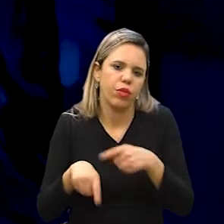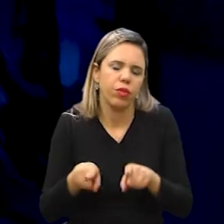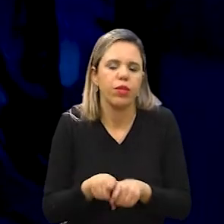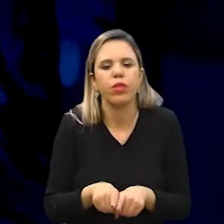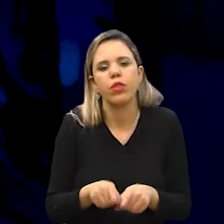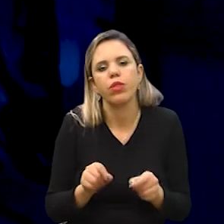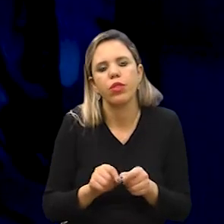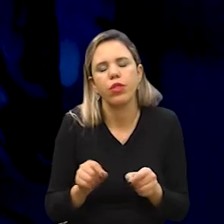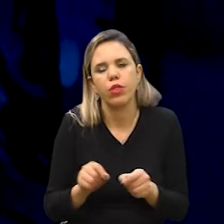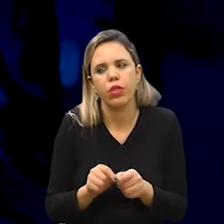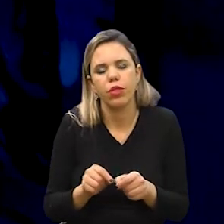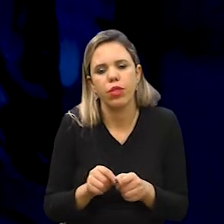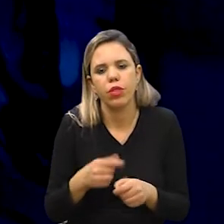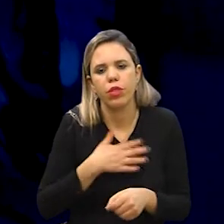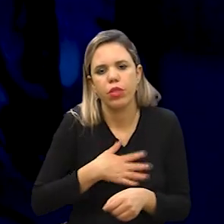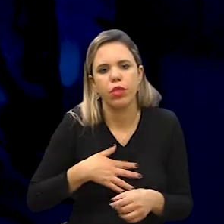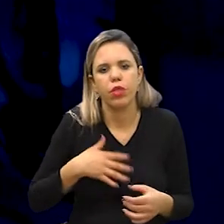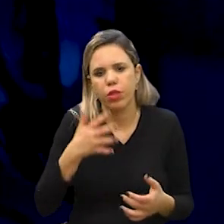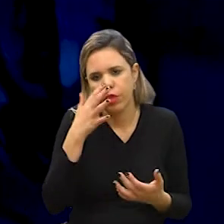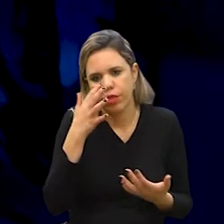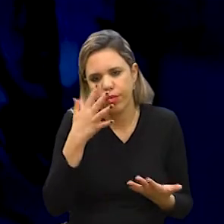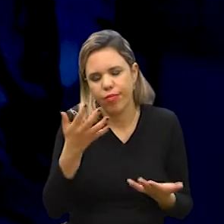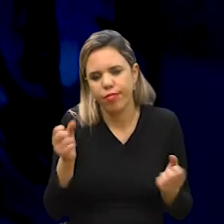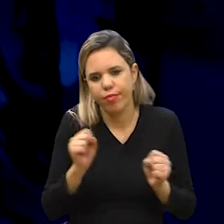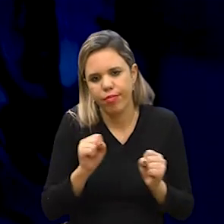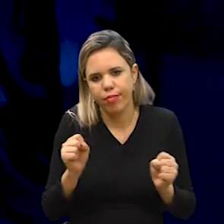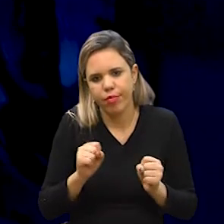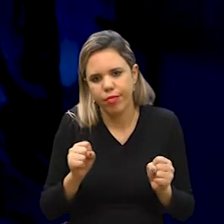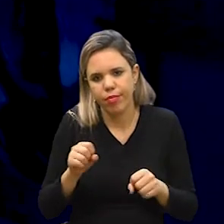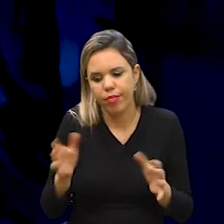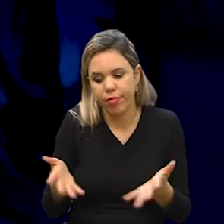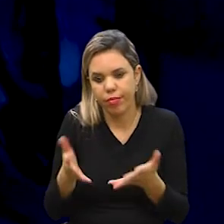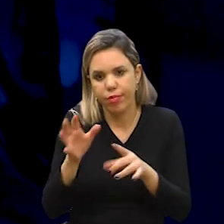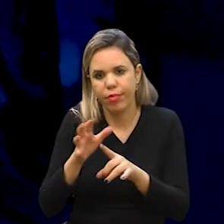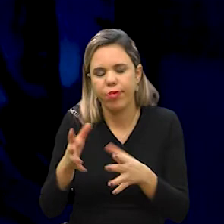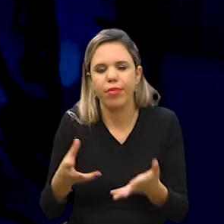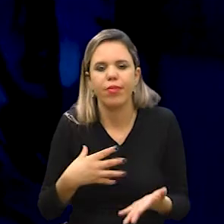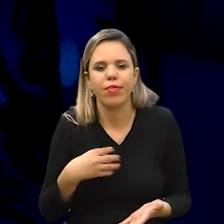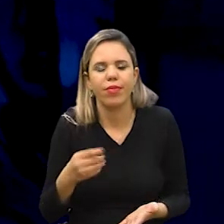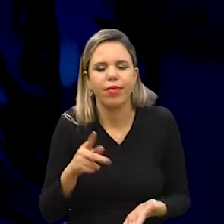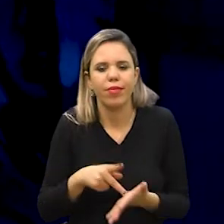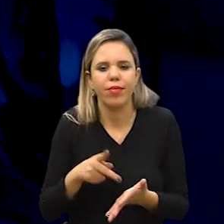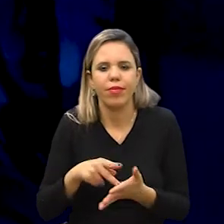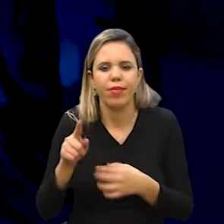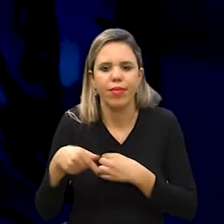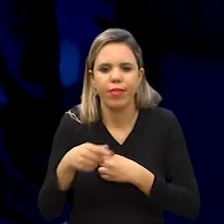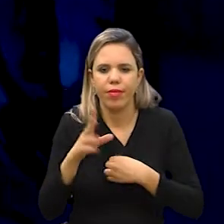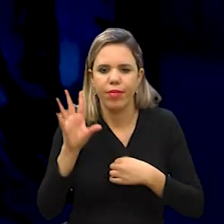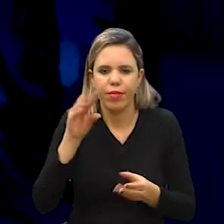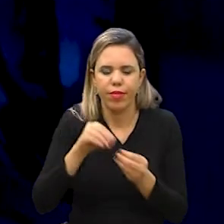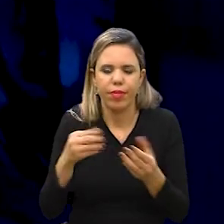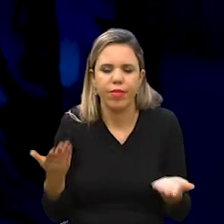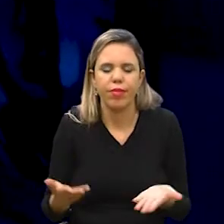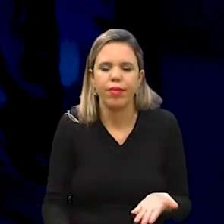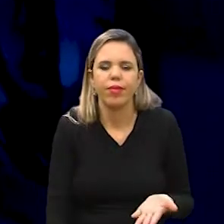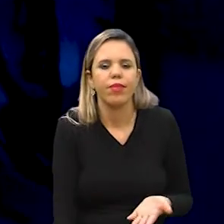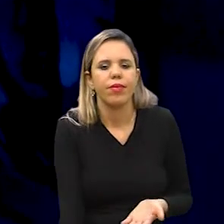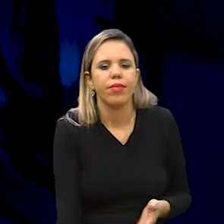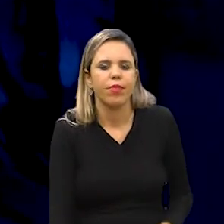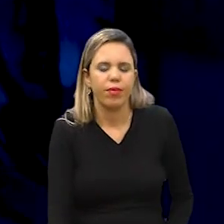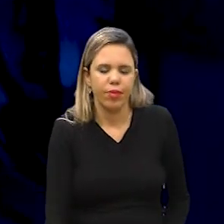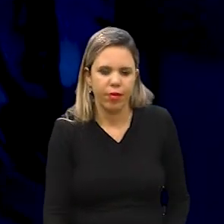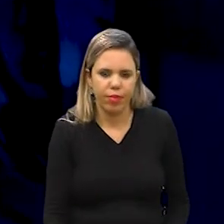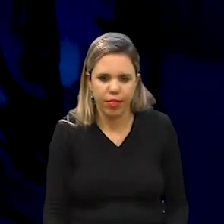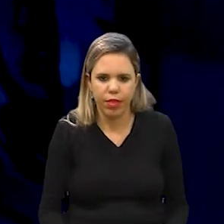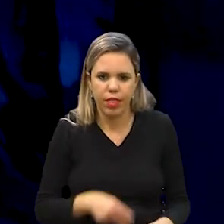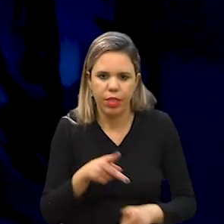negócio também. Você fez com que eles se apaixonassem, né? É, na verdade, era isso que eu ia concluir agora. Na